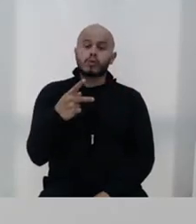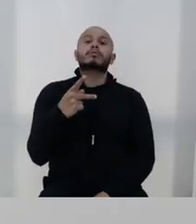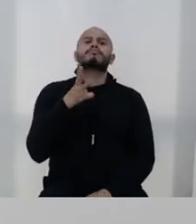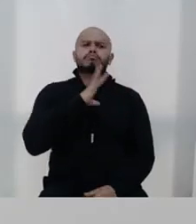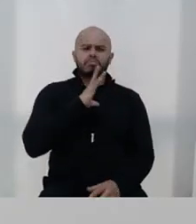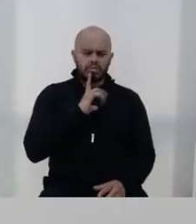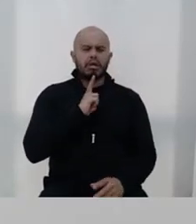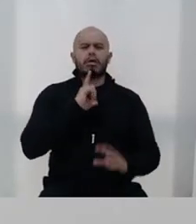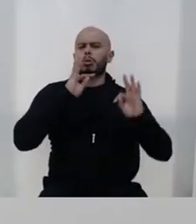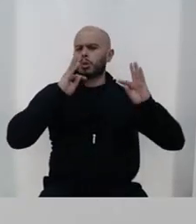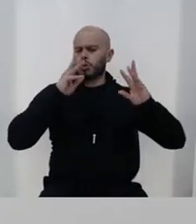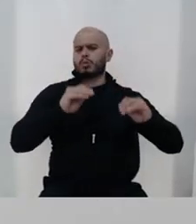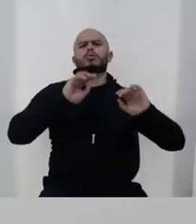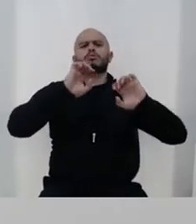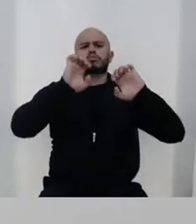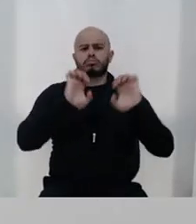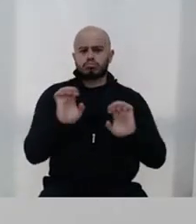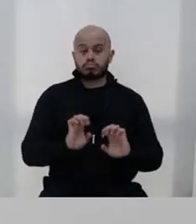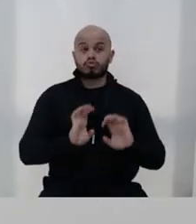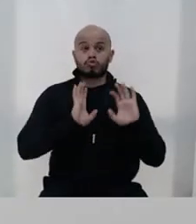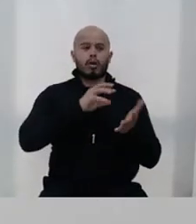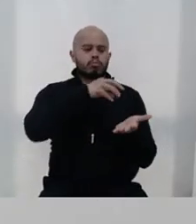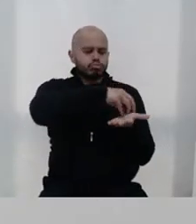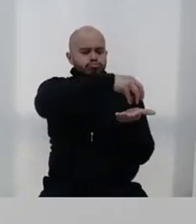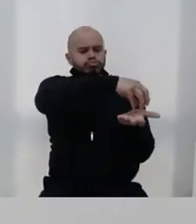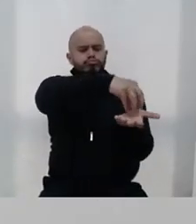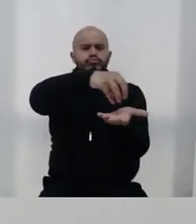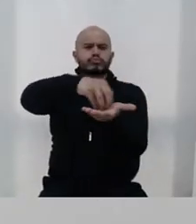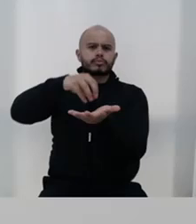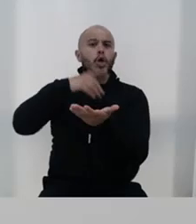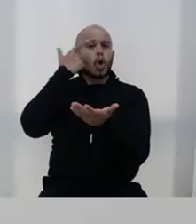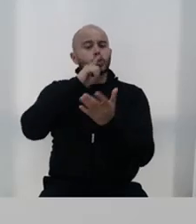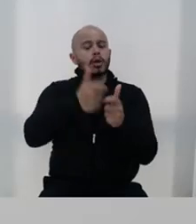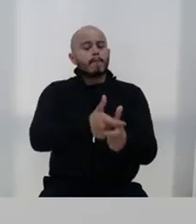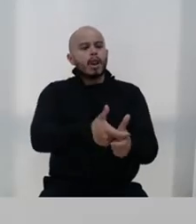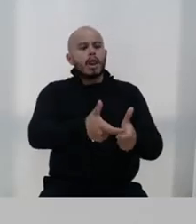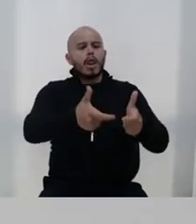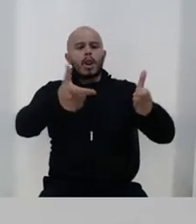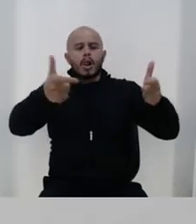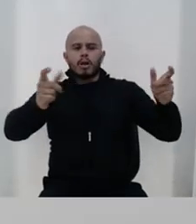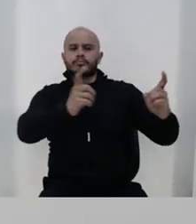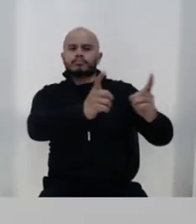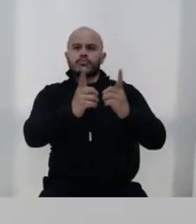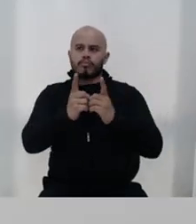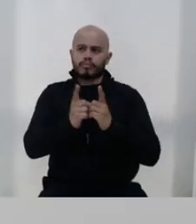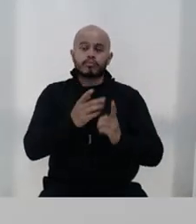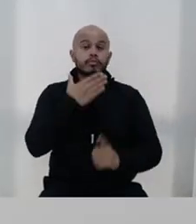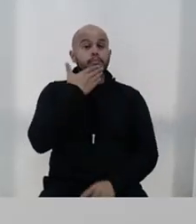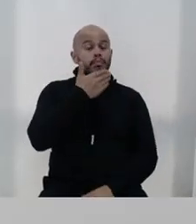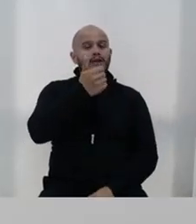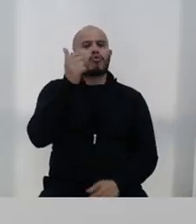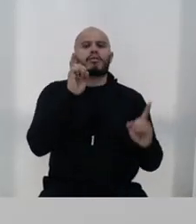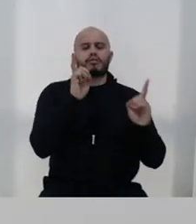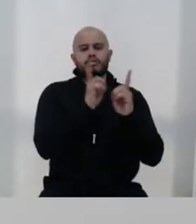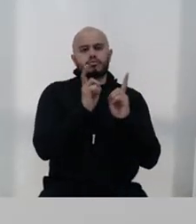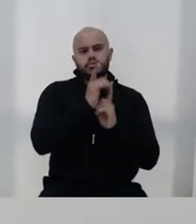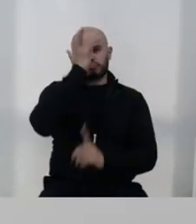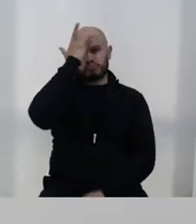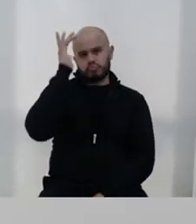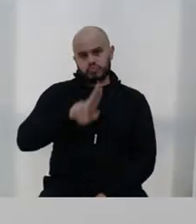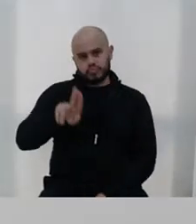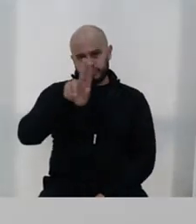estrutura, mais do que isso, com toda a dignidade para o recebimento dos usuários e usuárias da Defensoria Pública. E